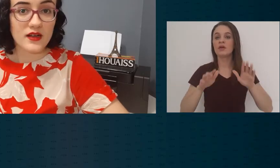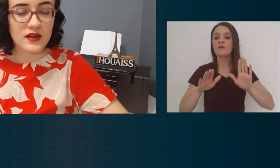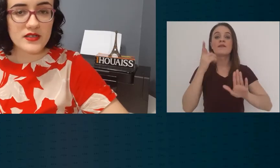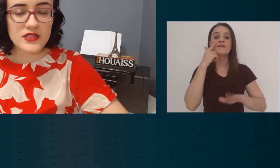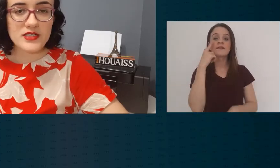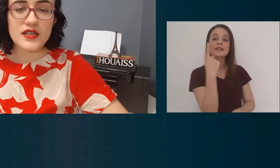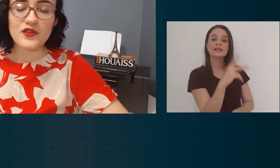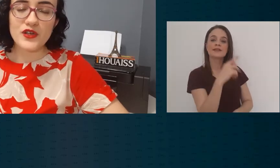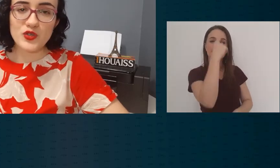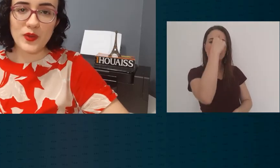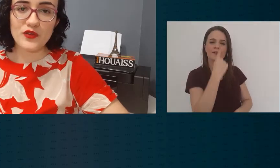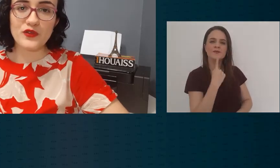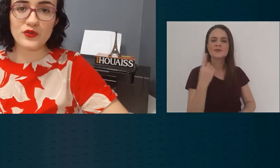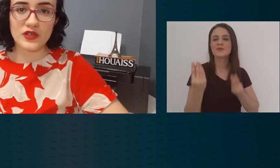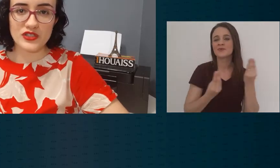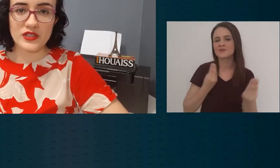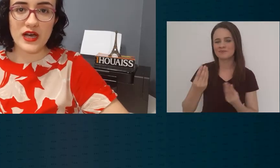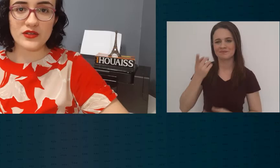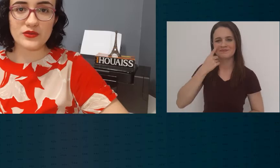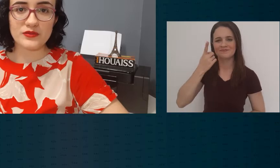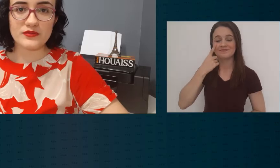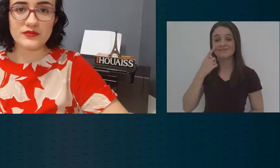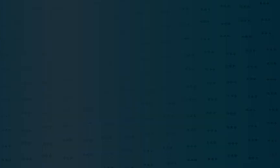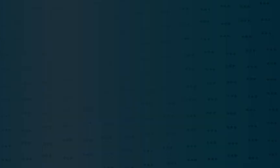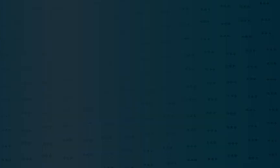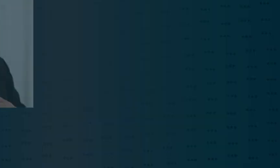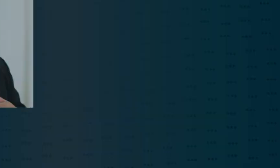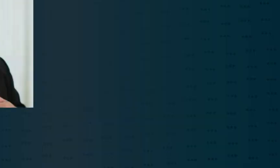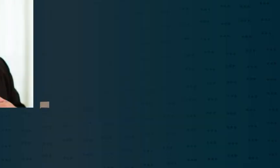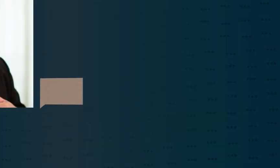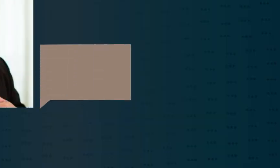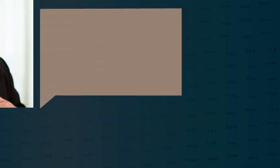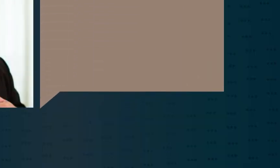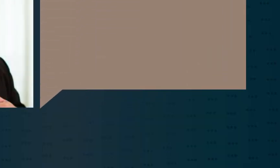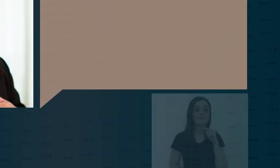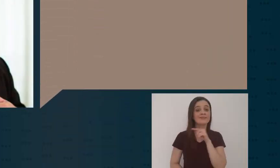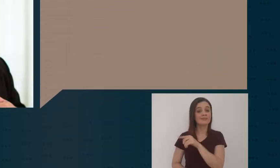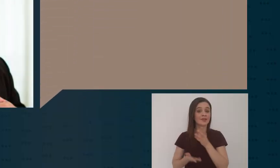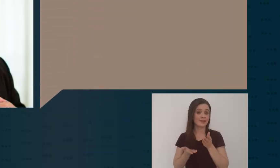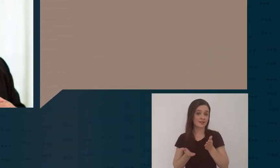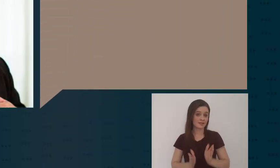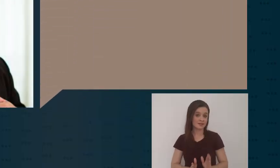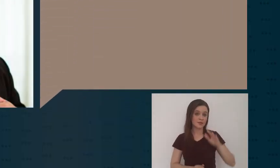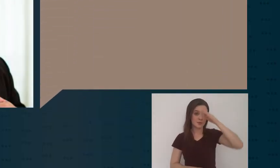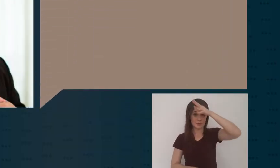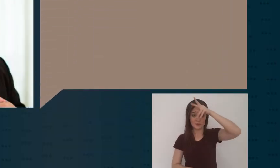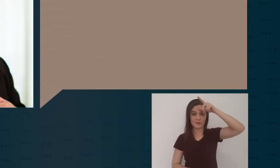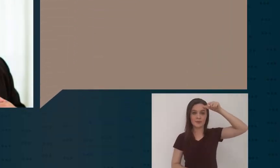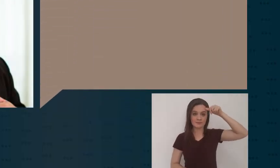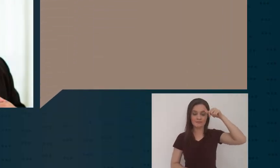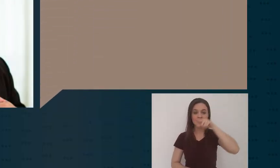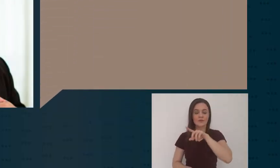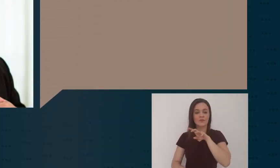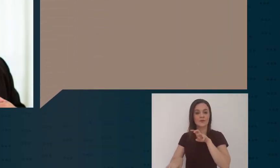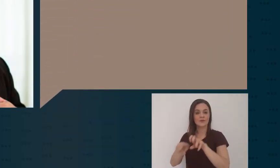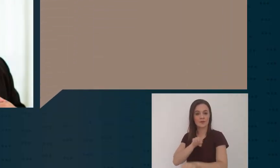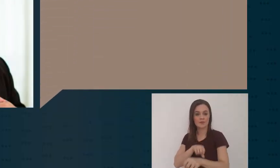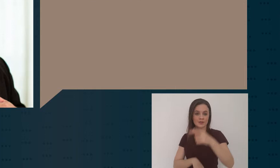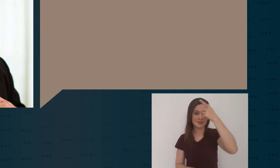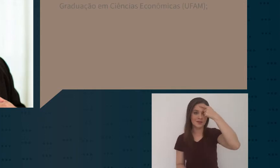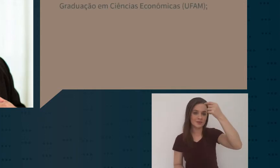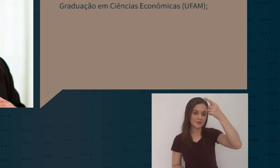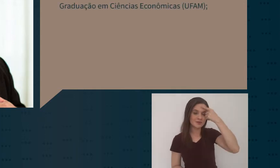fazer. Antes, veja o perfil do candidato. Silvio Mário Puga Ferreira nasceu em Manaus,